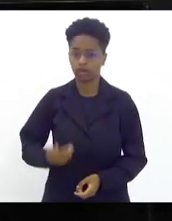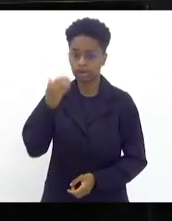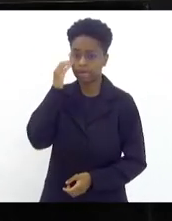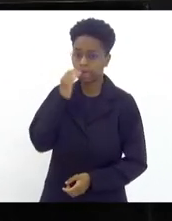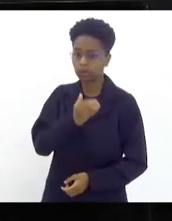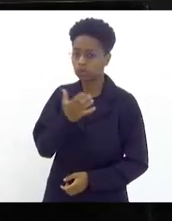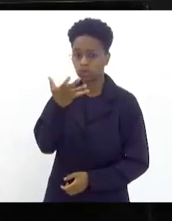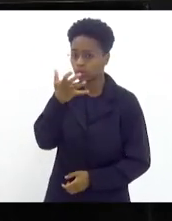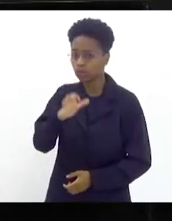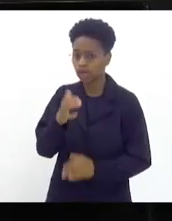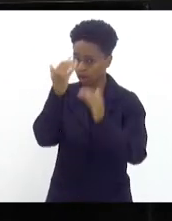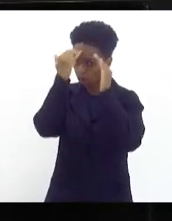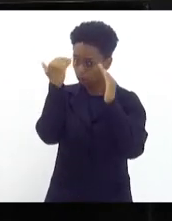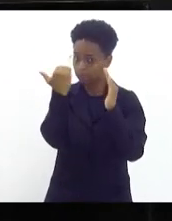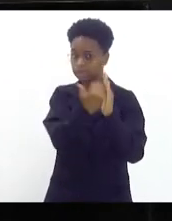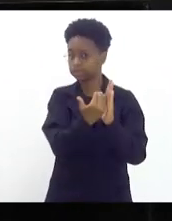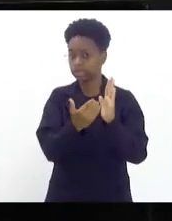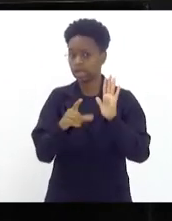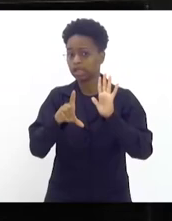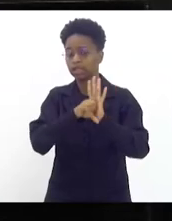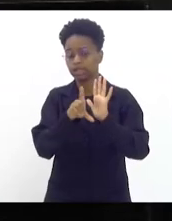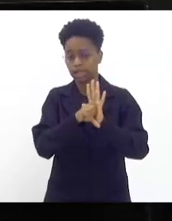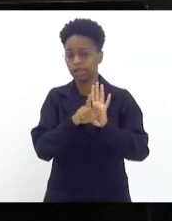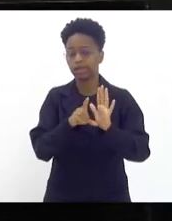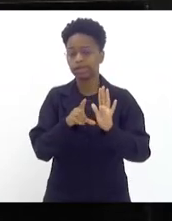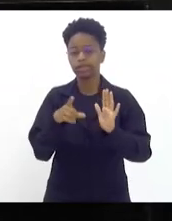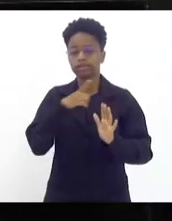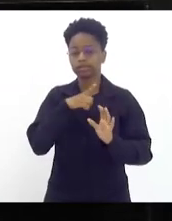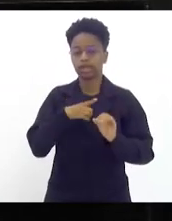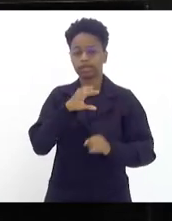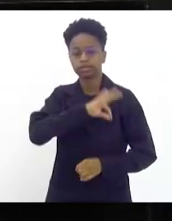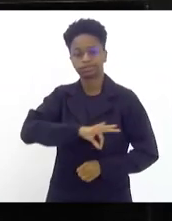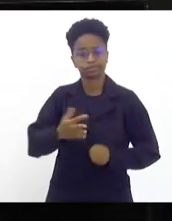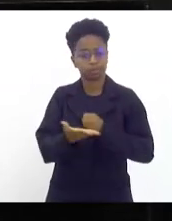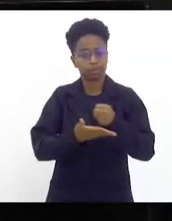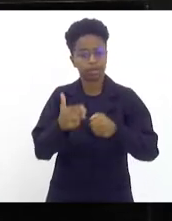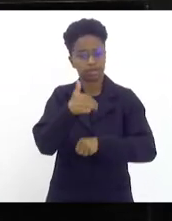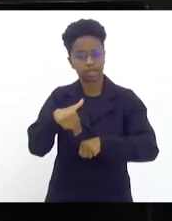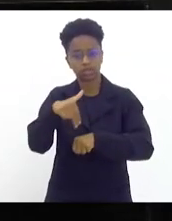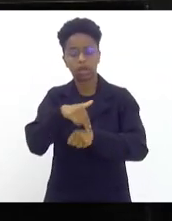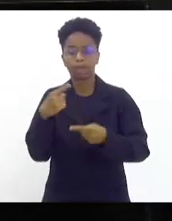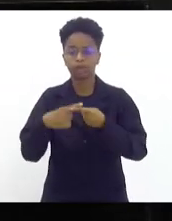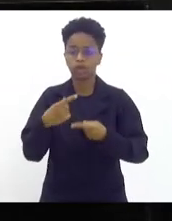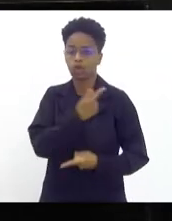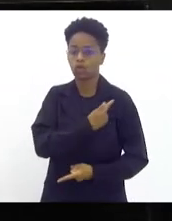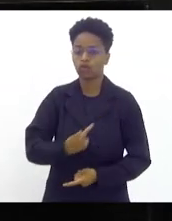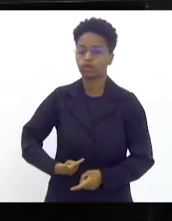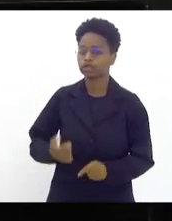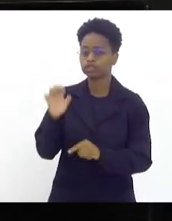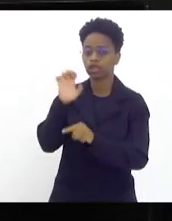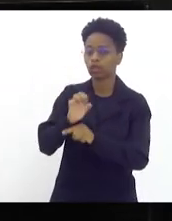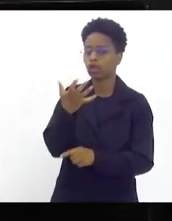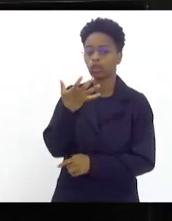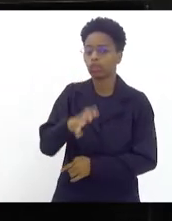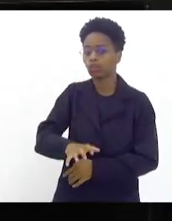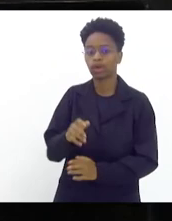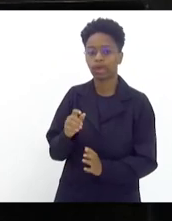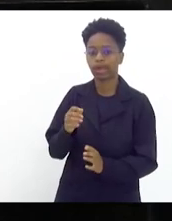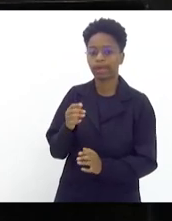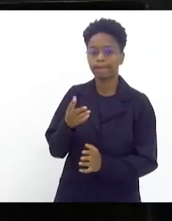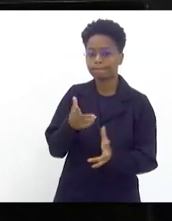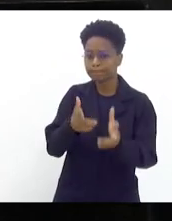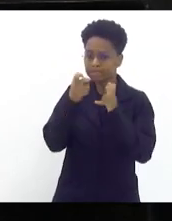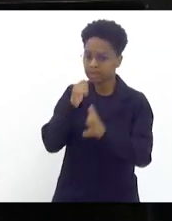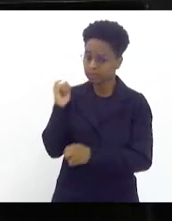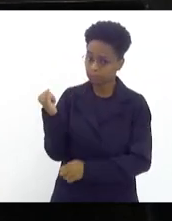não quer cumprir o piso Nacional do magistério porque o governo do estado não quer reconhecer a importância